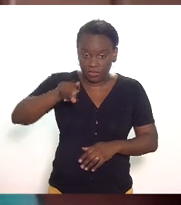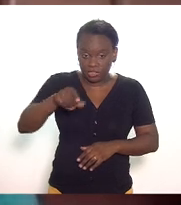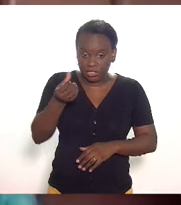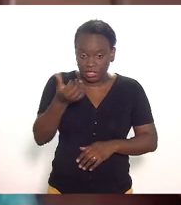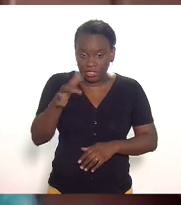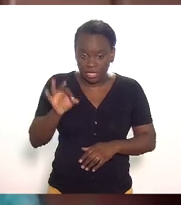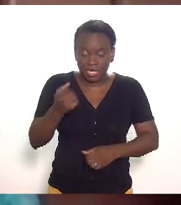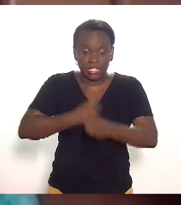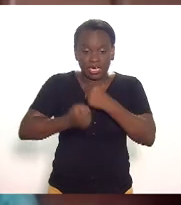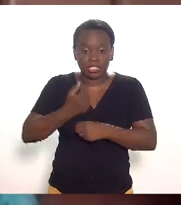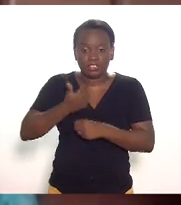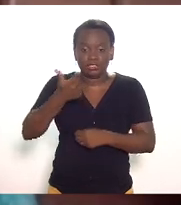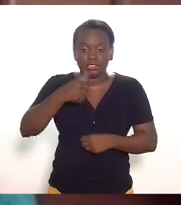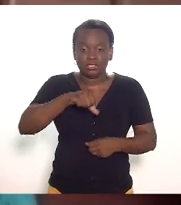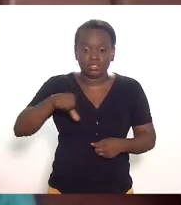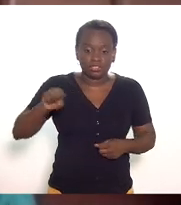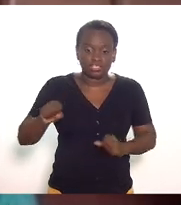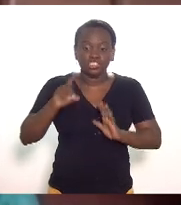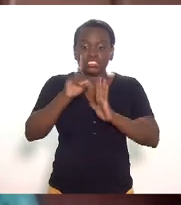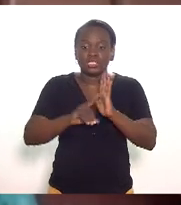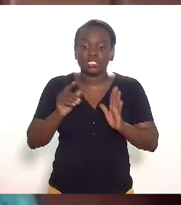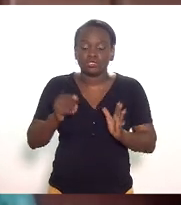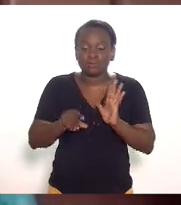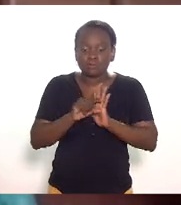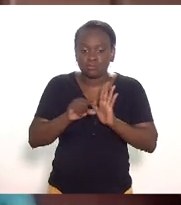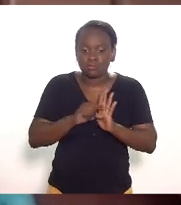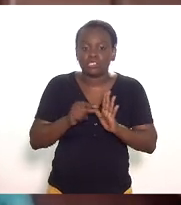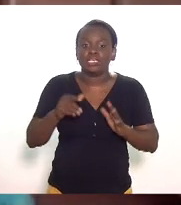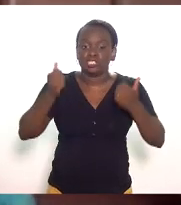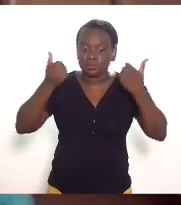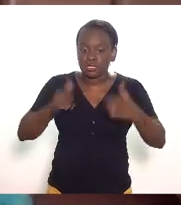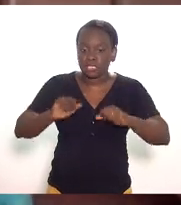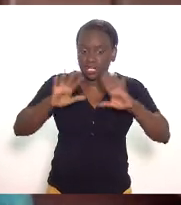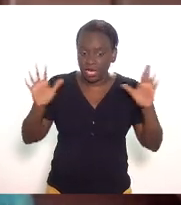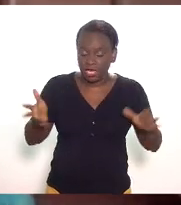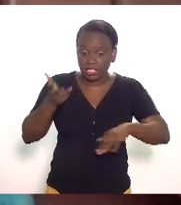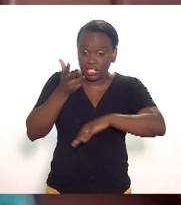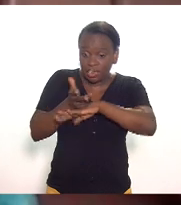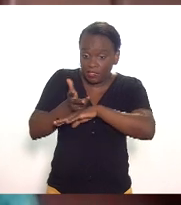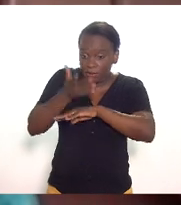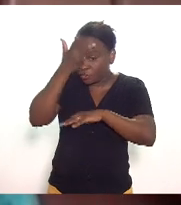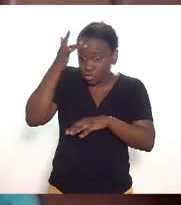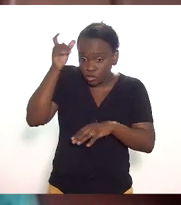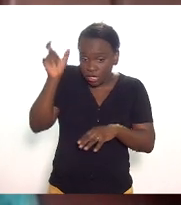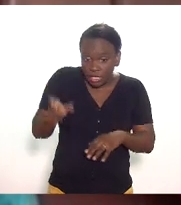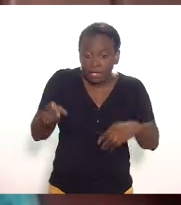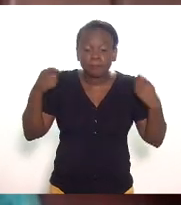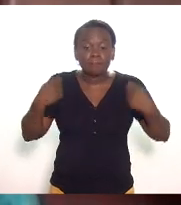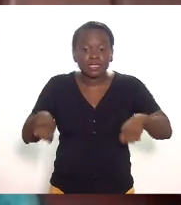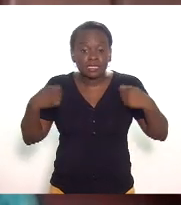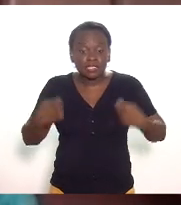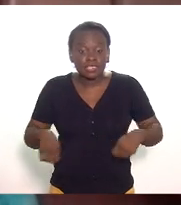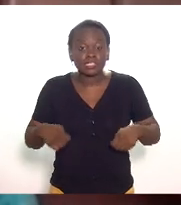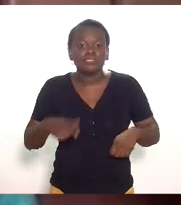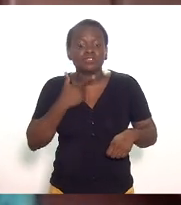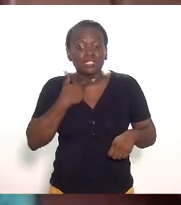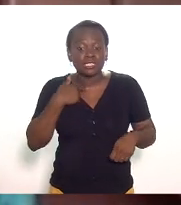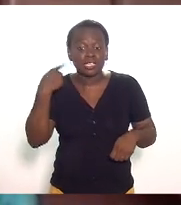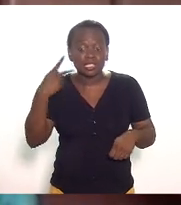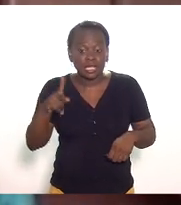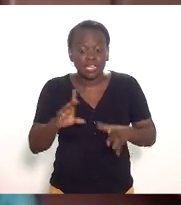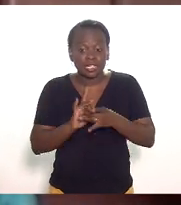de 1998 é clara ao estabelecer que a gravação de uma pessoa depende de sua